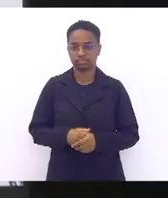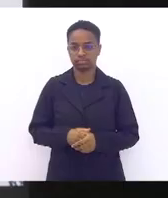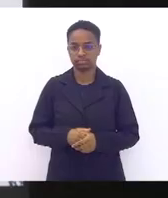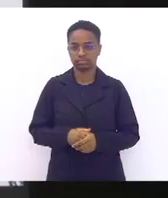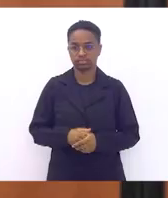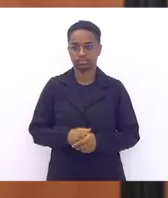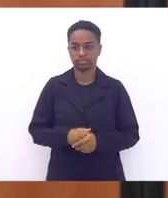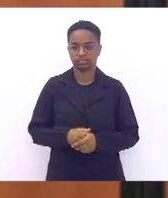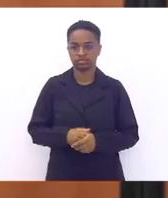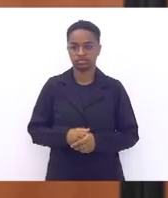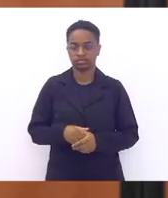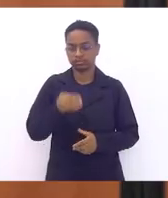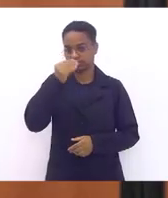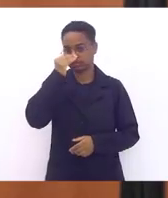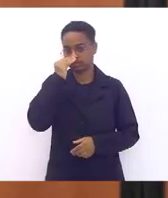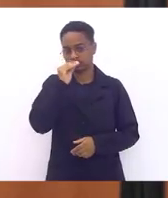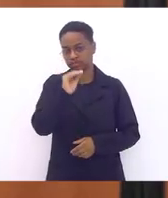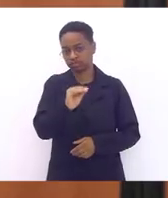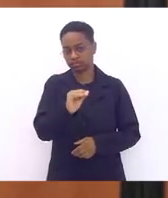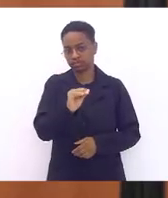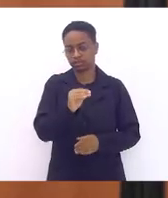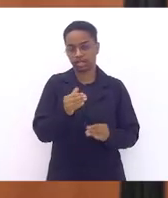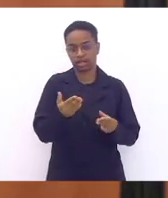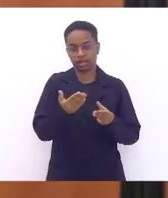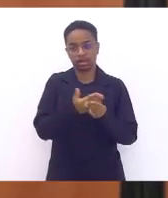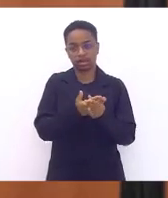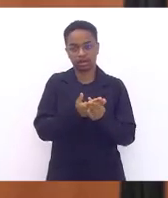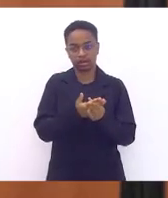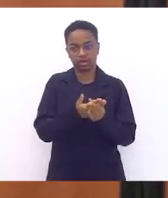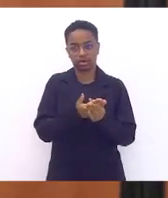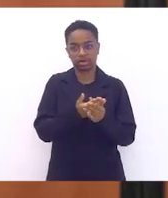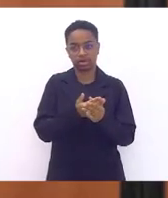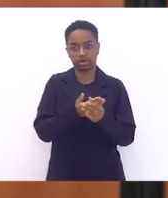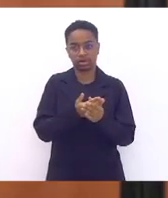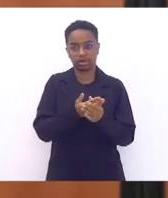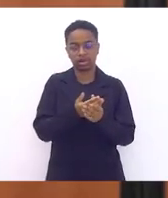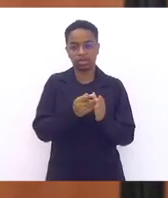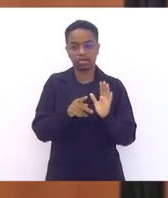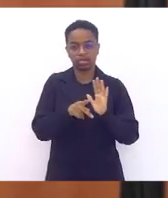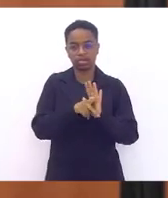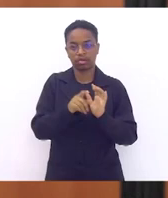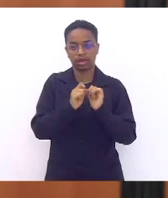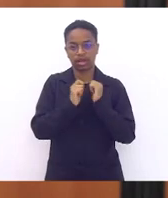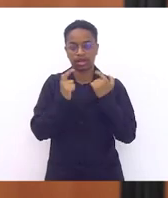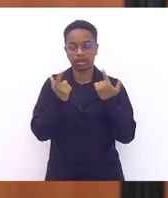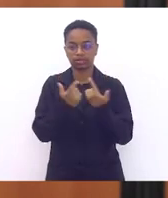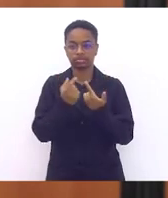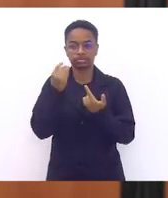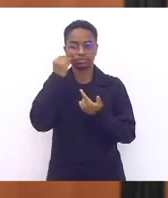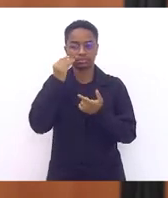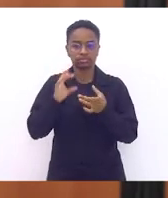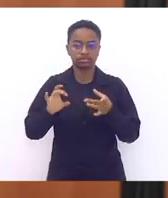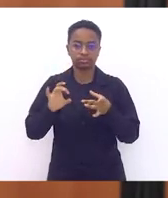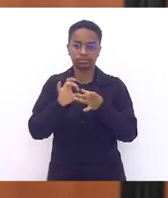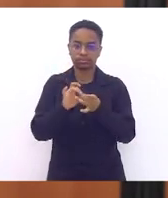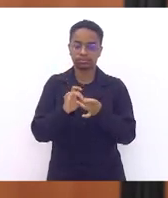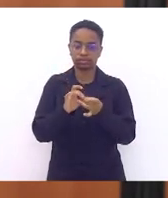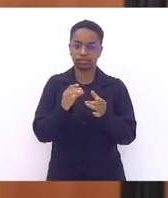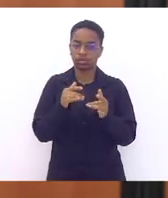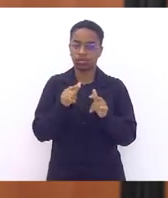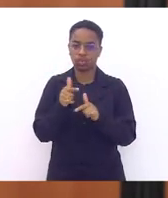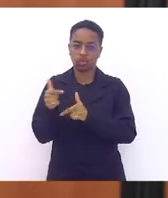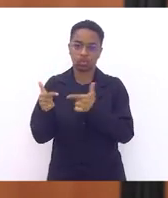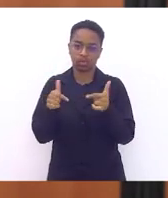abrindo mão do recurso do duodécimo destinado à Alerj para que fosse incorporado alguma ação,